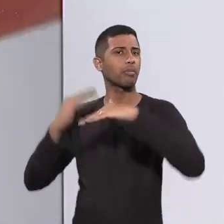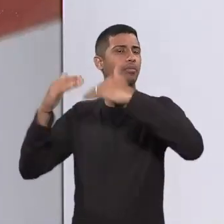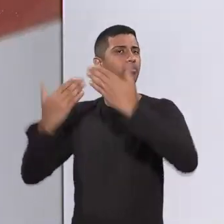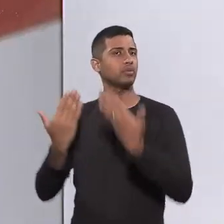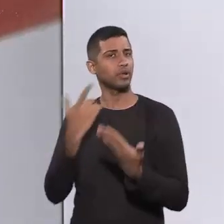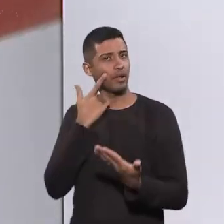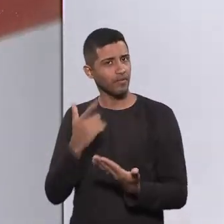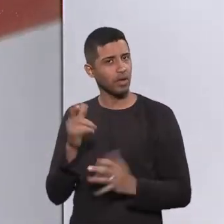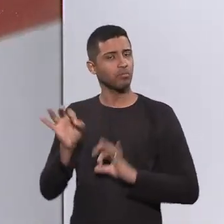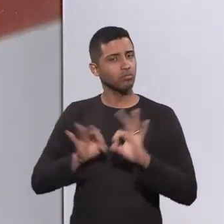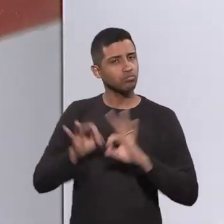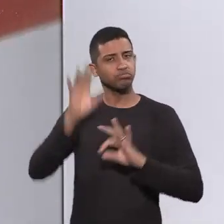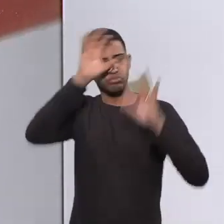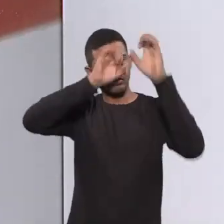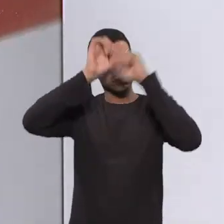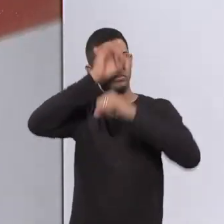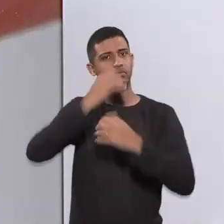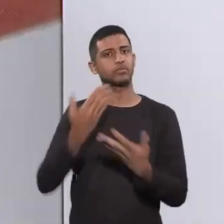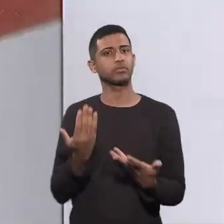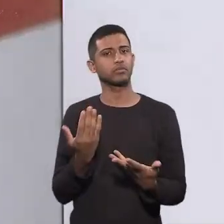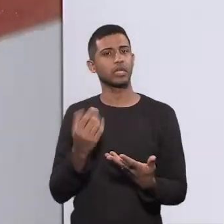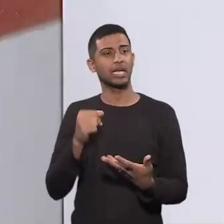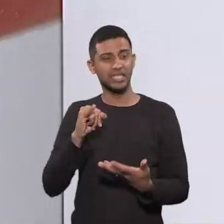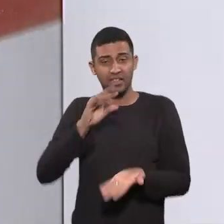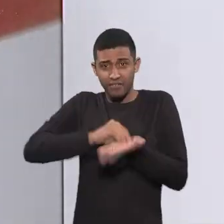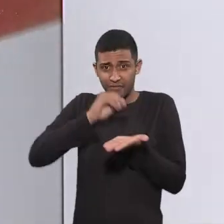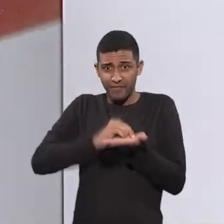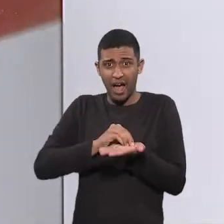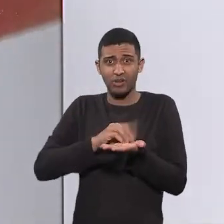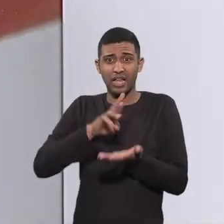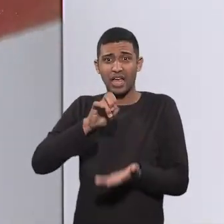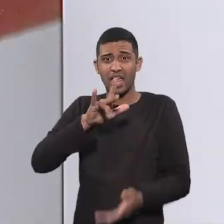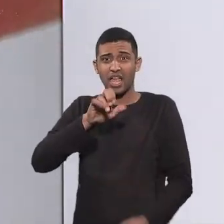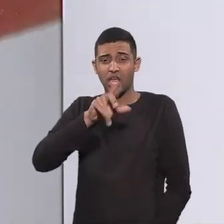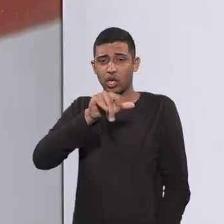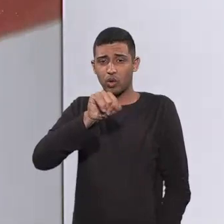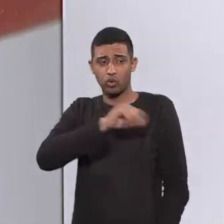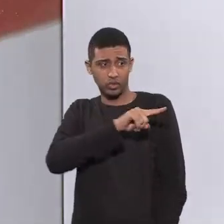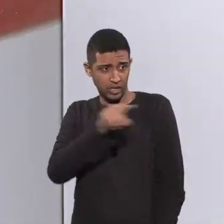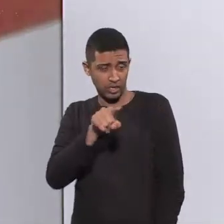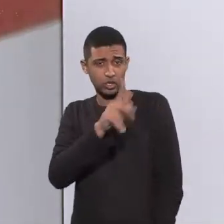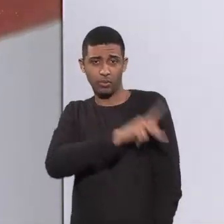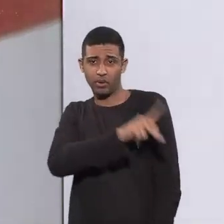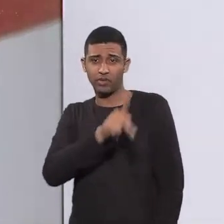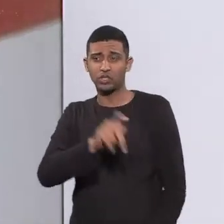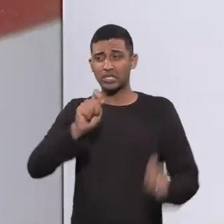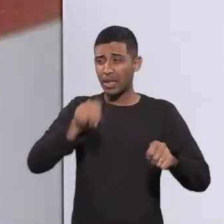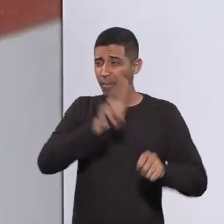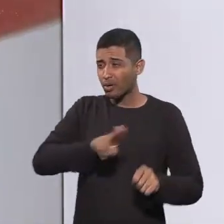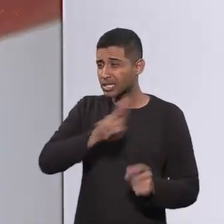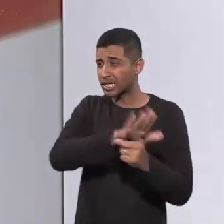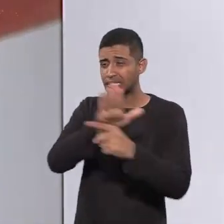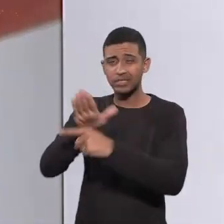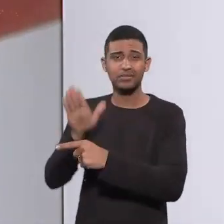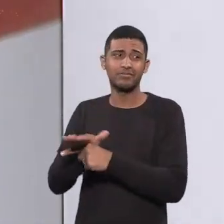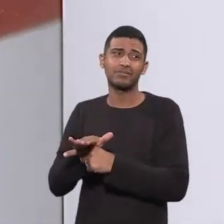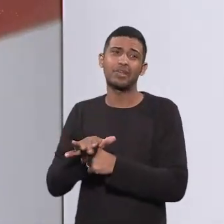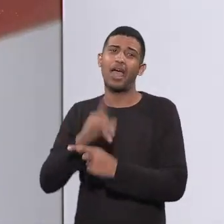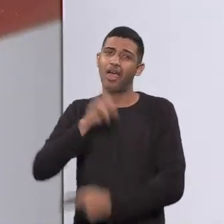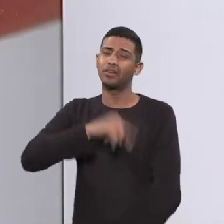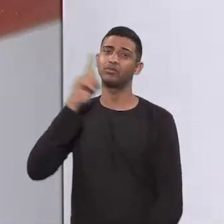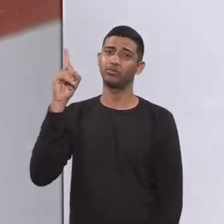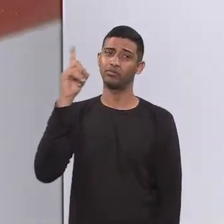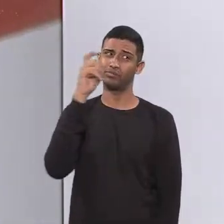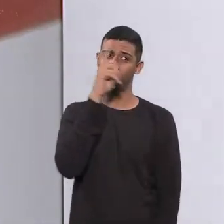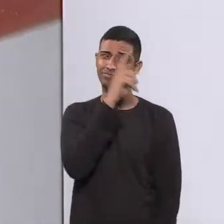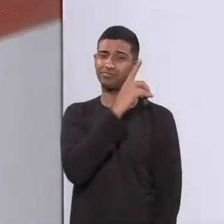fato, processos de aprendizagem. Se nós não temos os recursos necessários para que, de fato, o professor possa utilizá-los, isso já